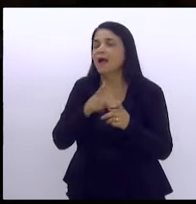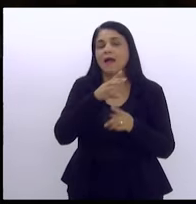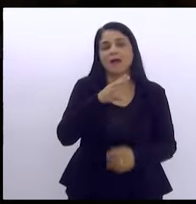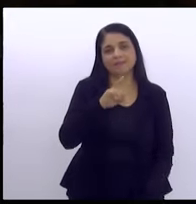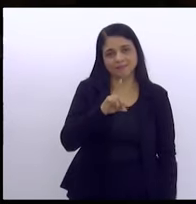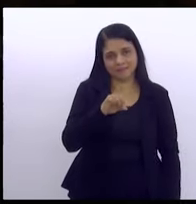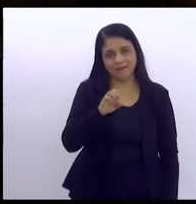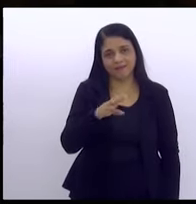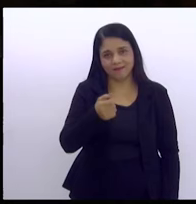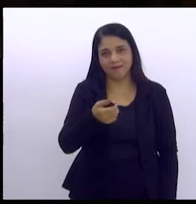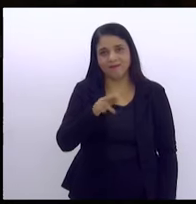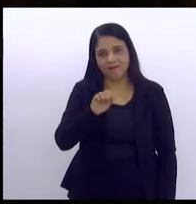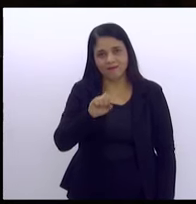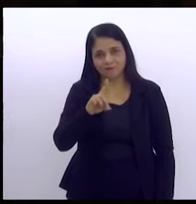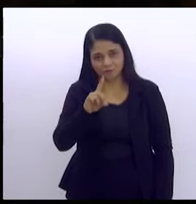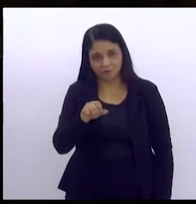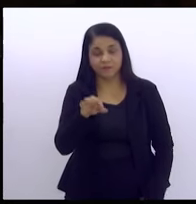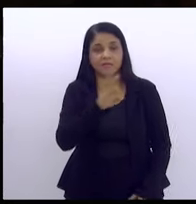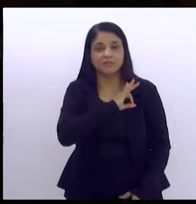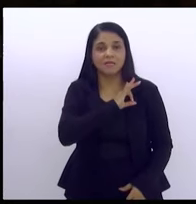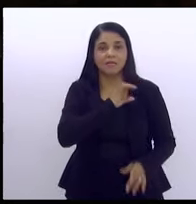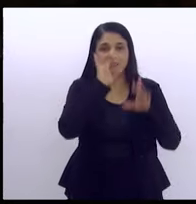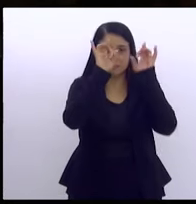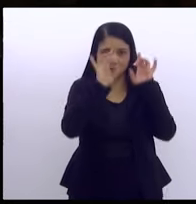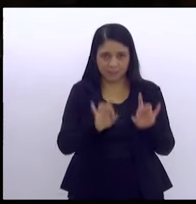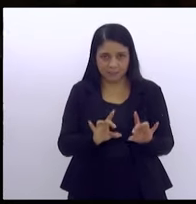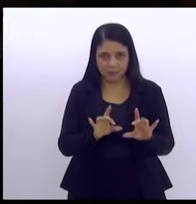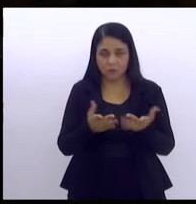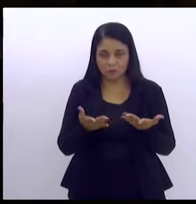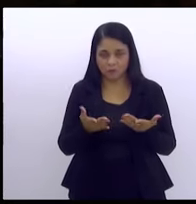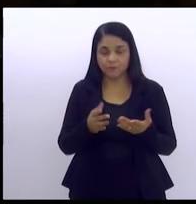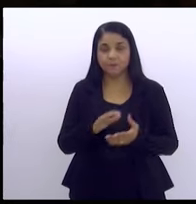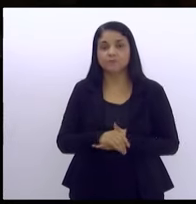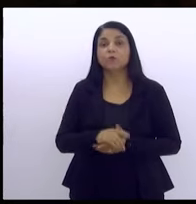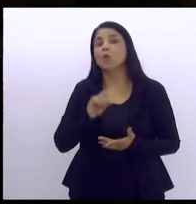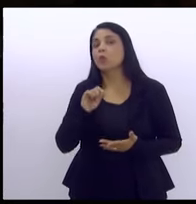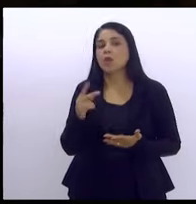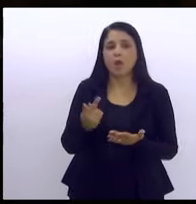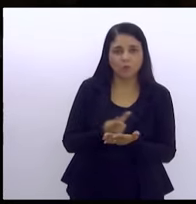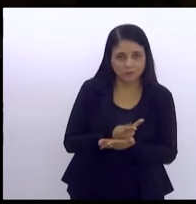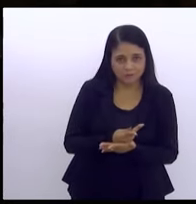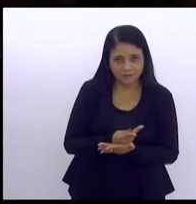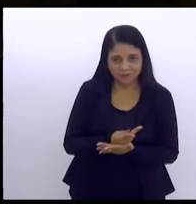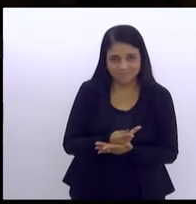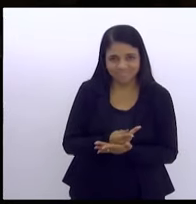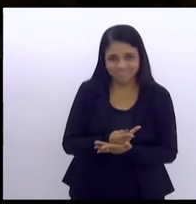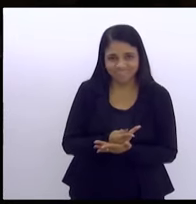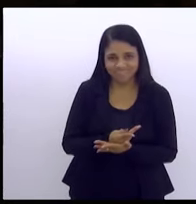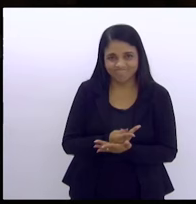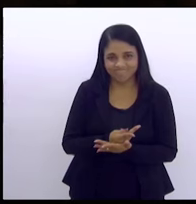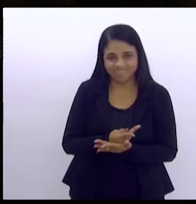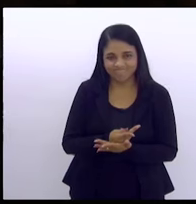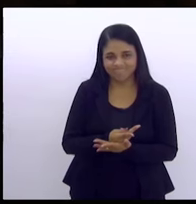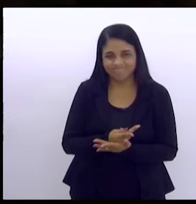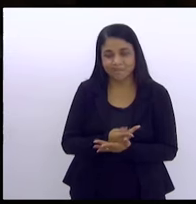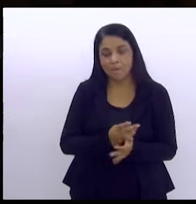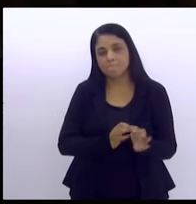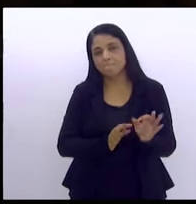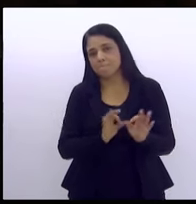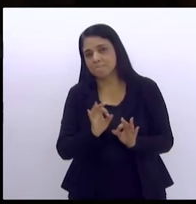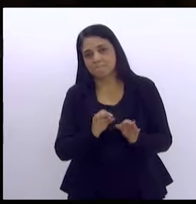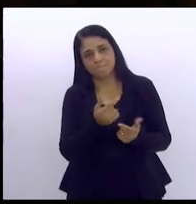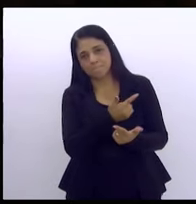delegacia que atende exatamente esta pessoa. Só que o que acontece, em algum momento, esse preparo não